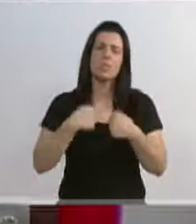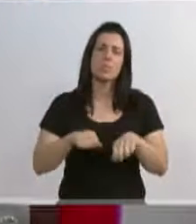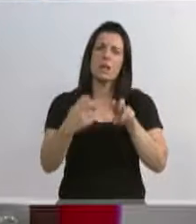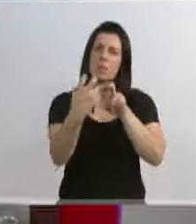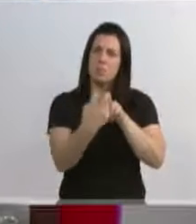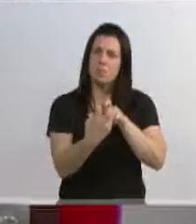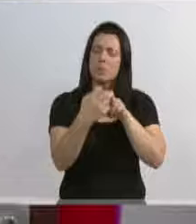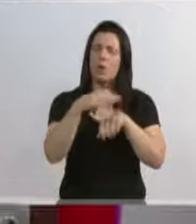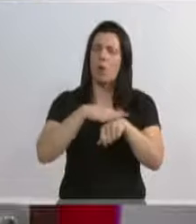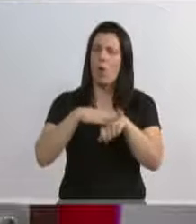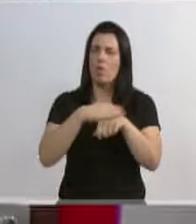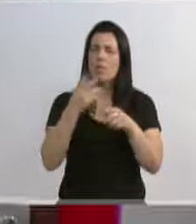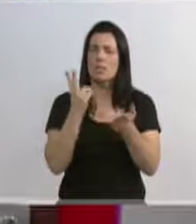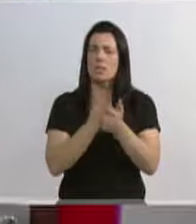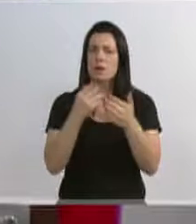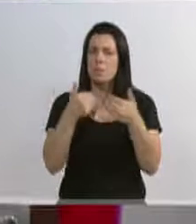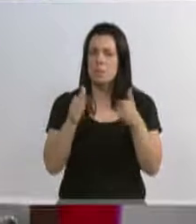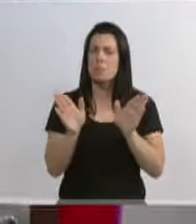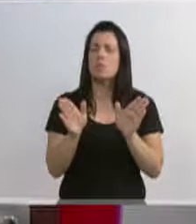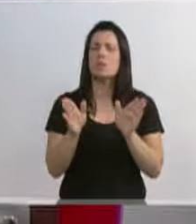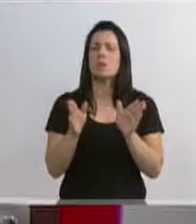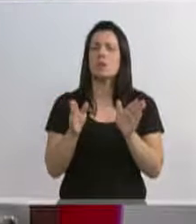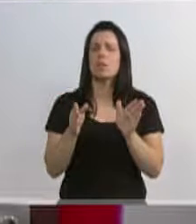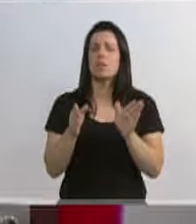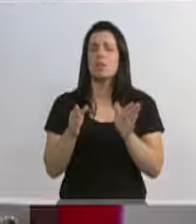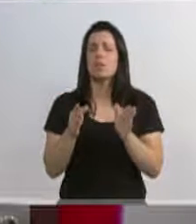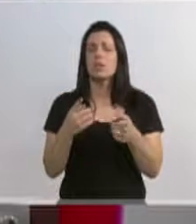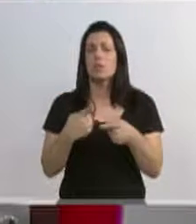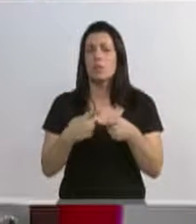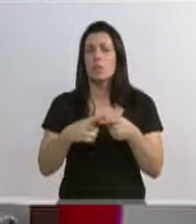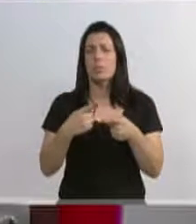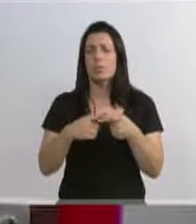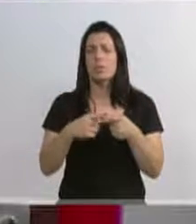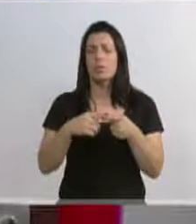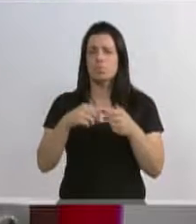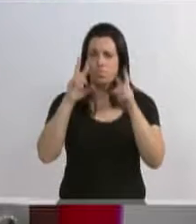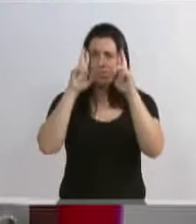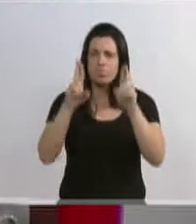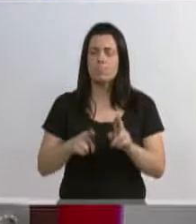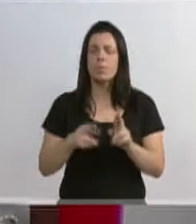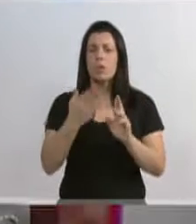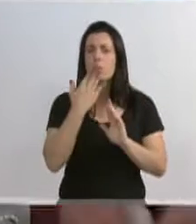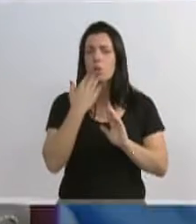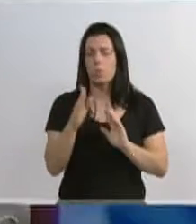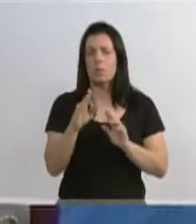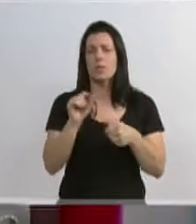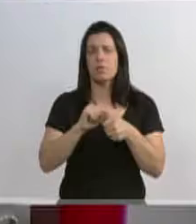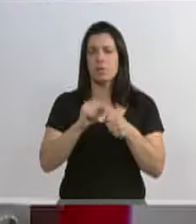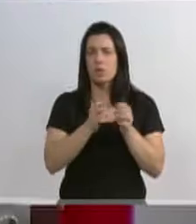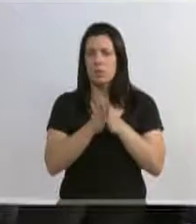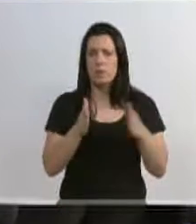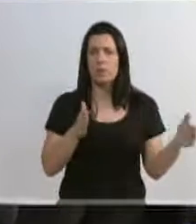possamos realmente cumprir com os acordos e as promessas feitas em campanha aos servidores.